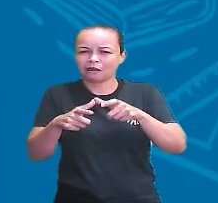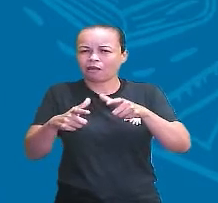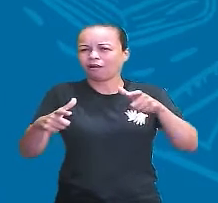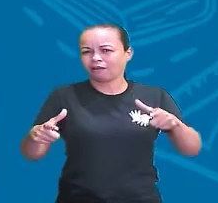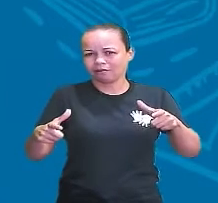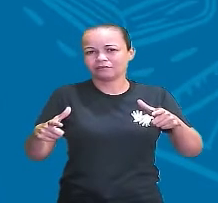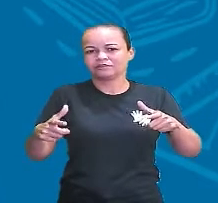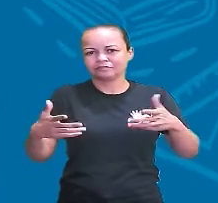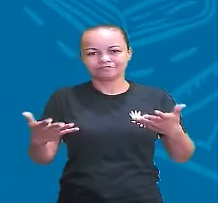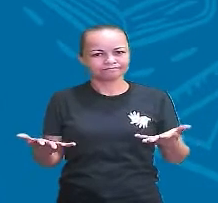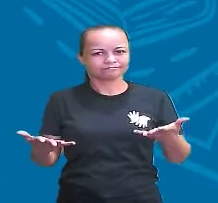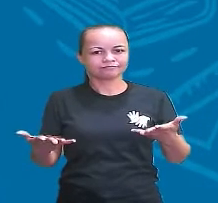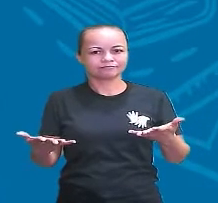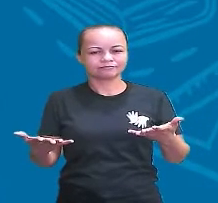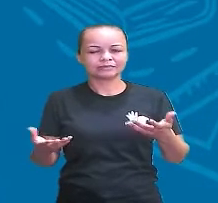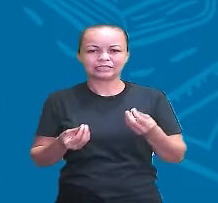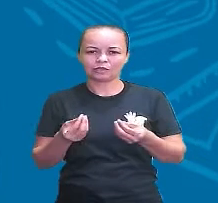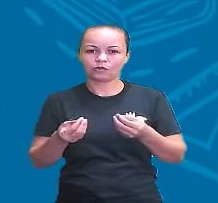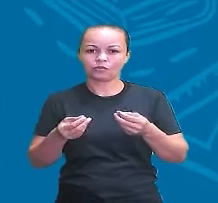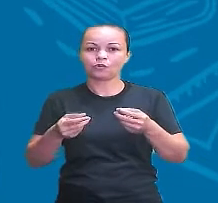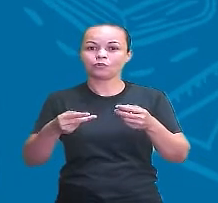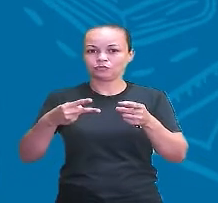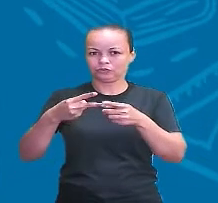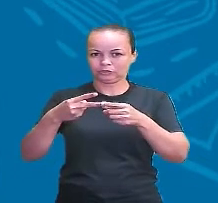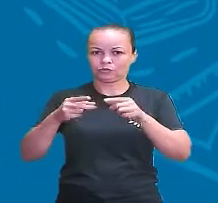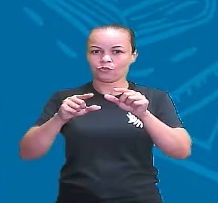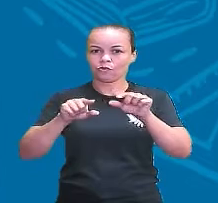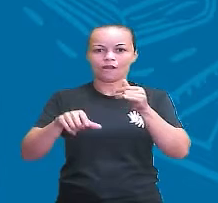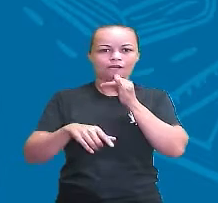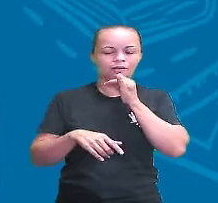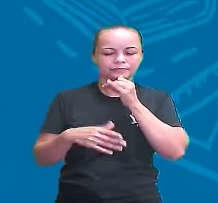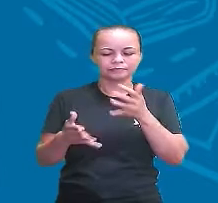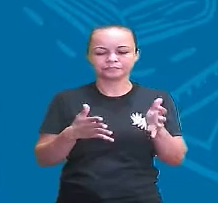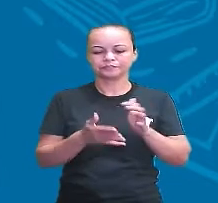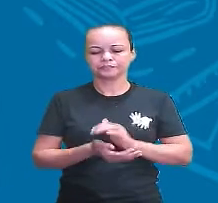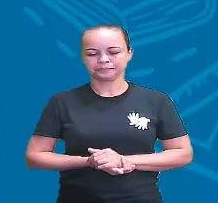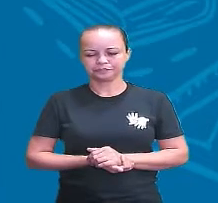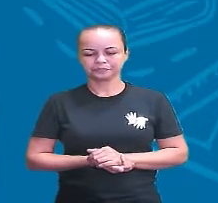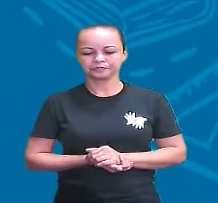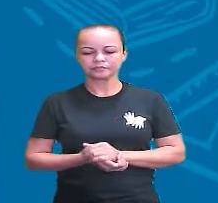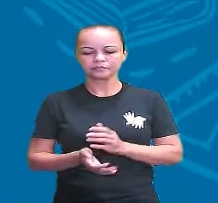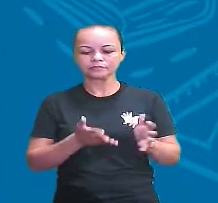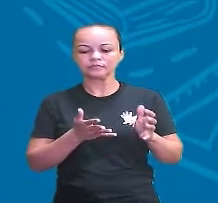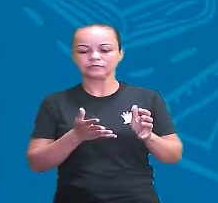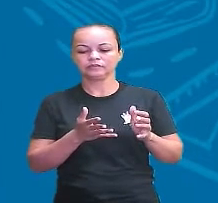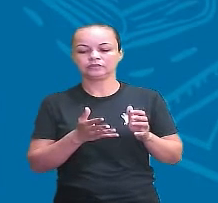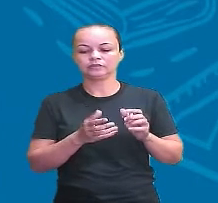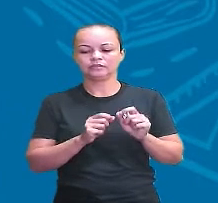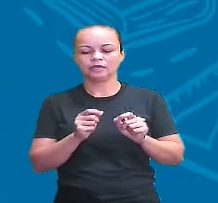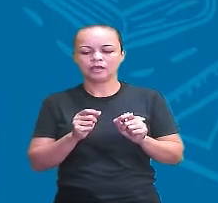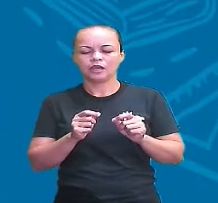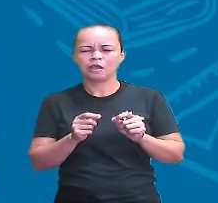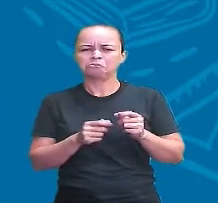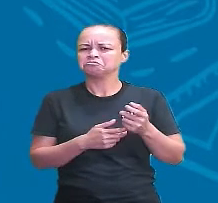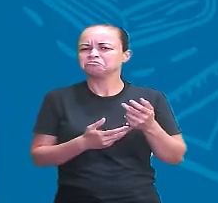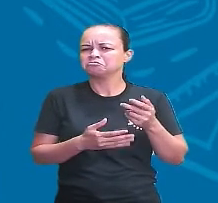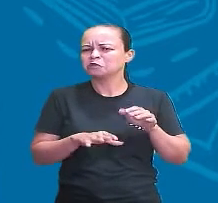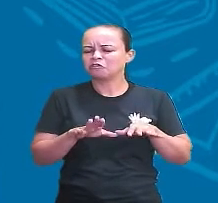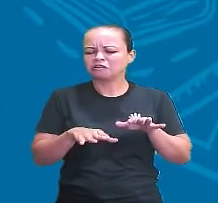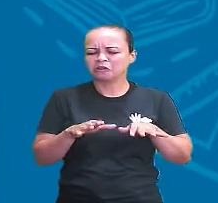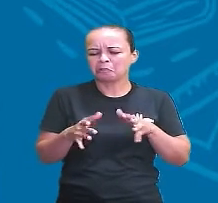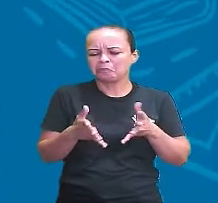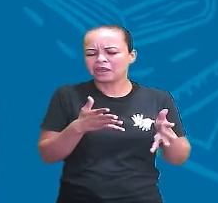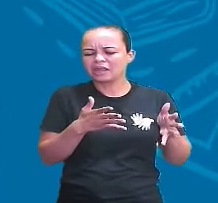uma pizza grande. Olha o segundo exemplo. It will probably rain on Sunday. Então, olha a